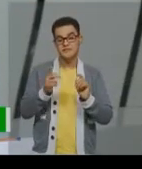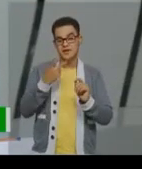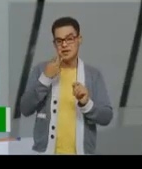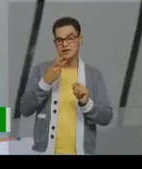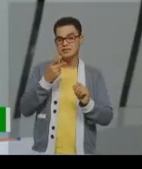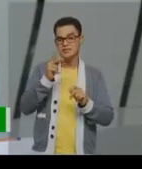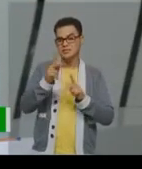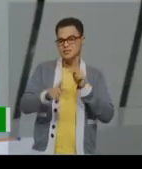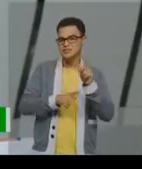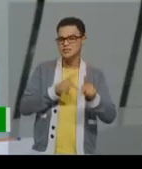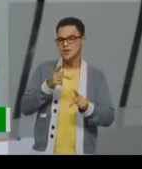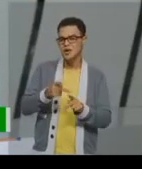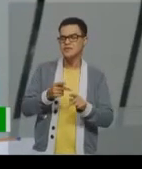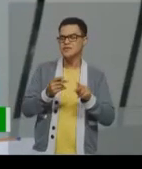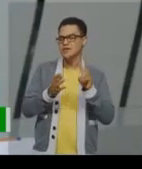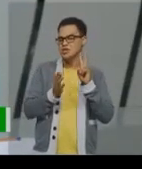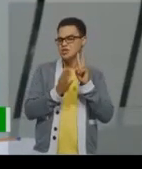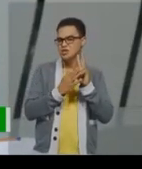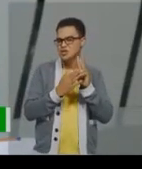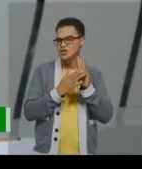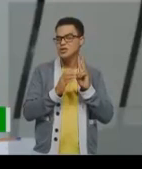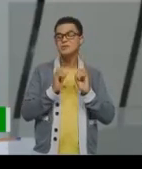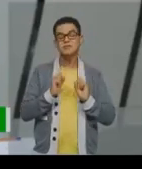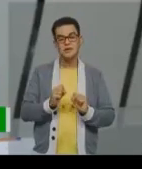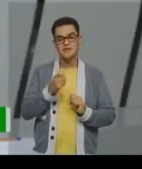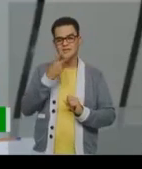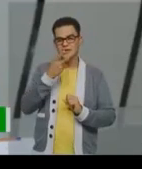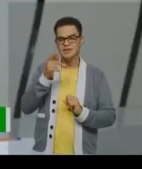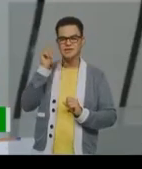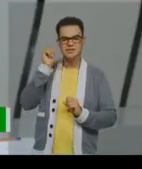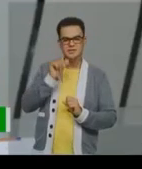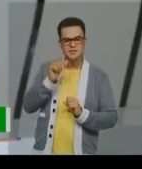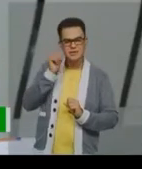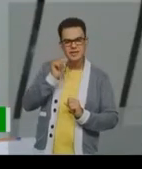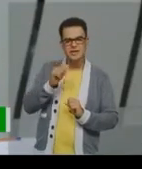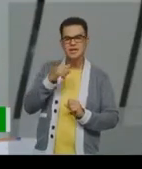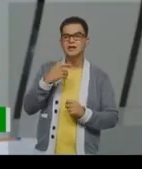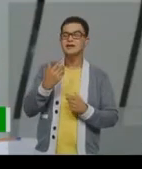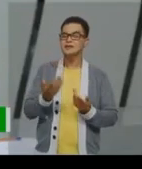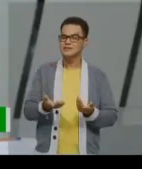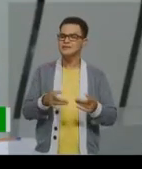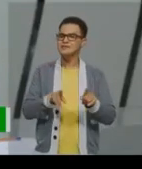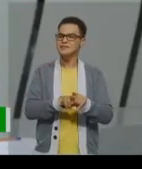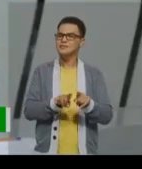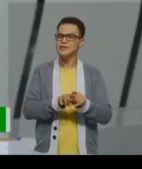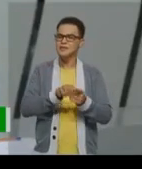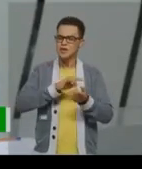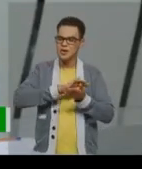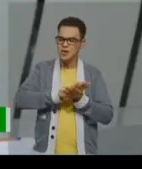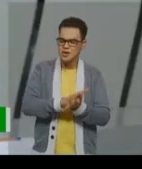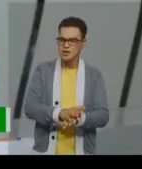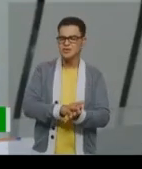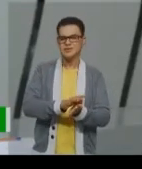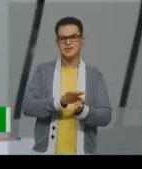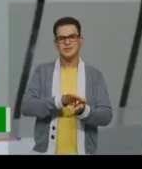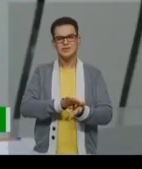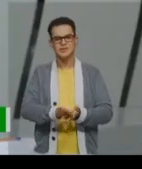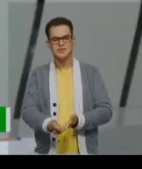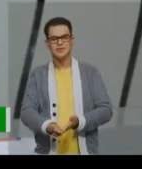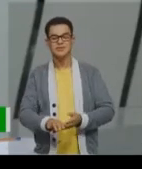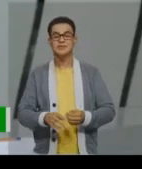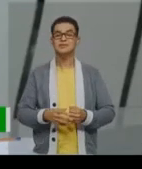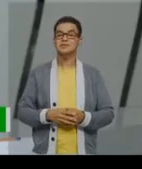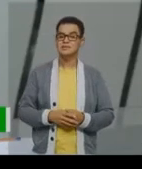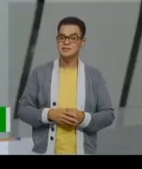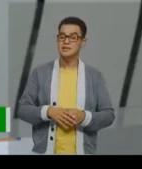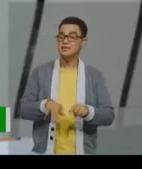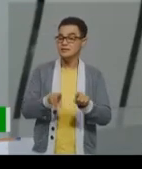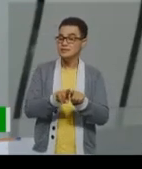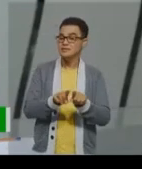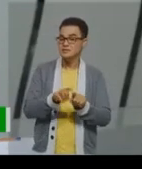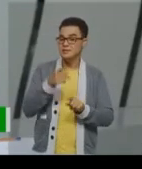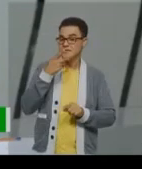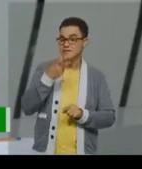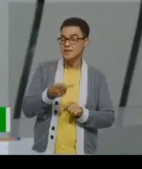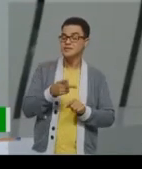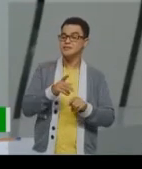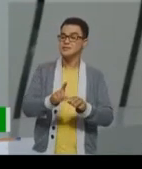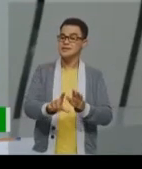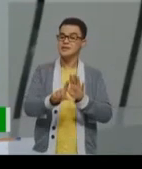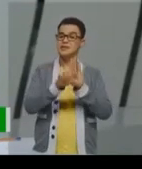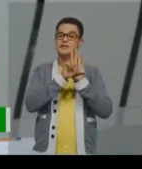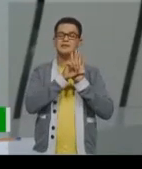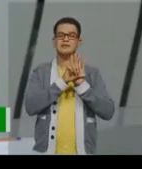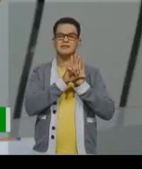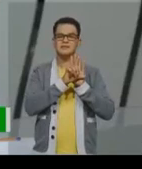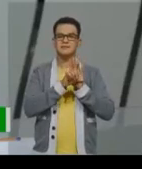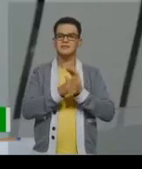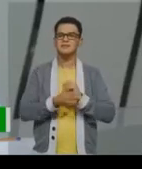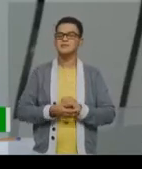direitos. A gente pode falar das mulheres, que ao longo da história também foram excluídas, né? Então, e a gente pode falar de leis, né? Falando das leis,